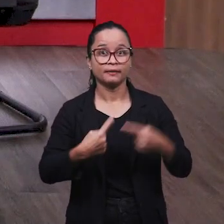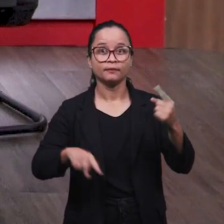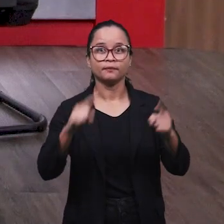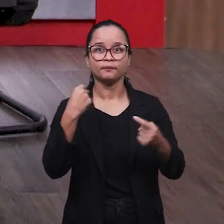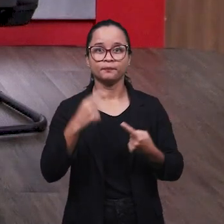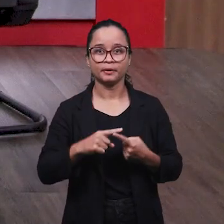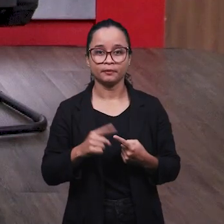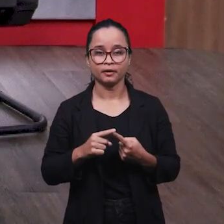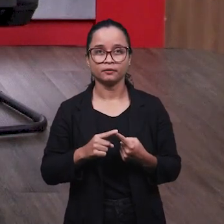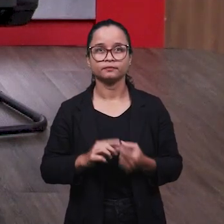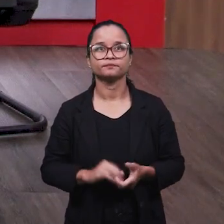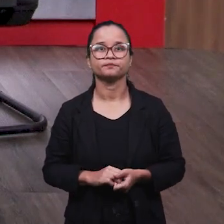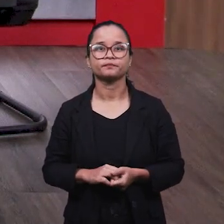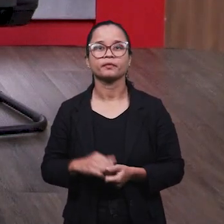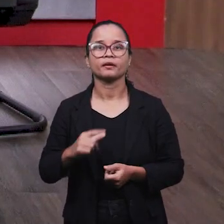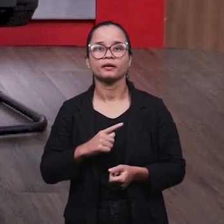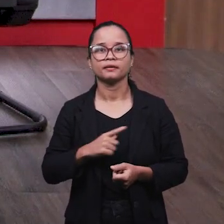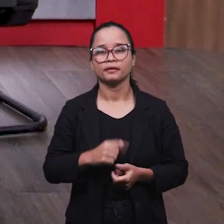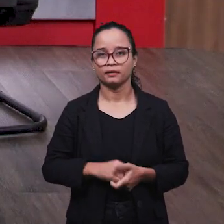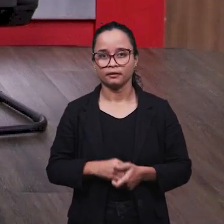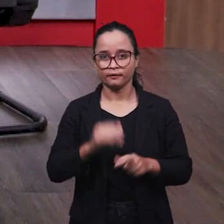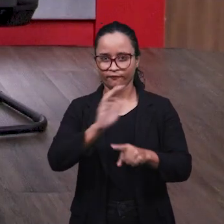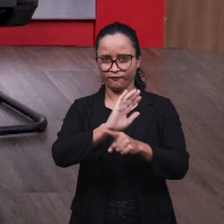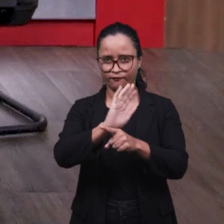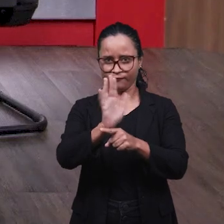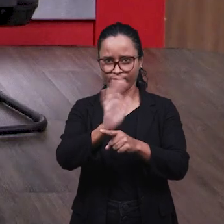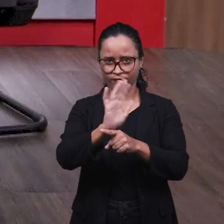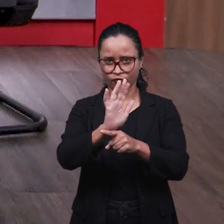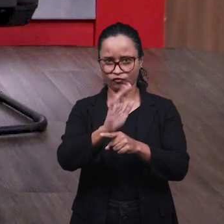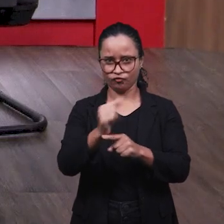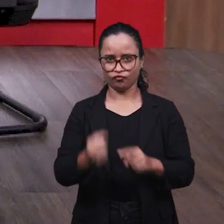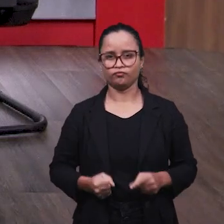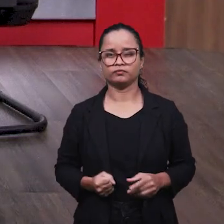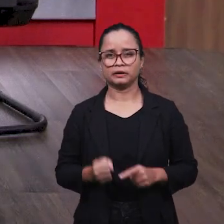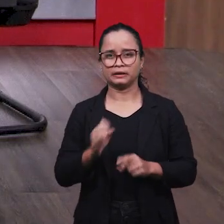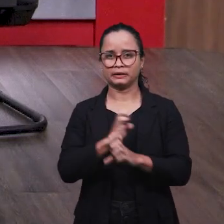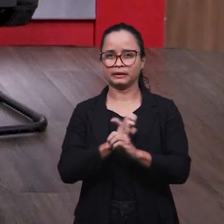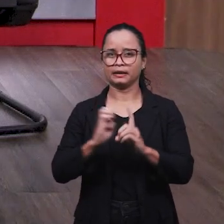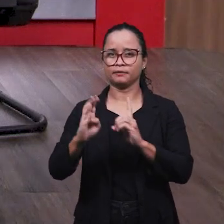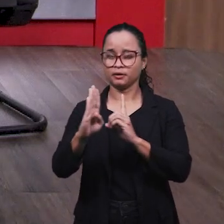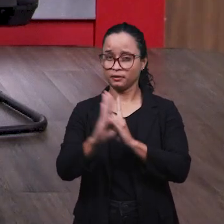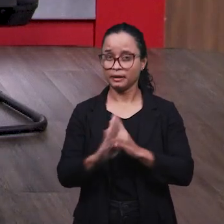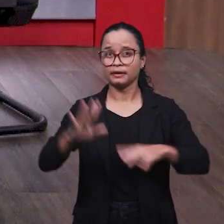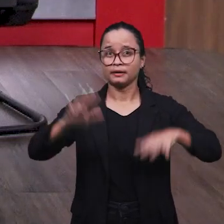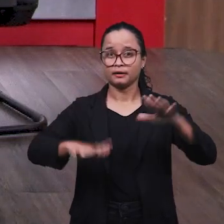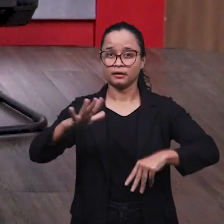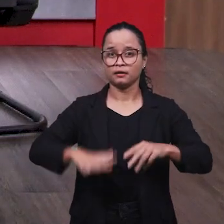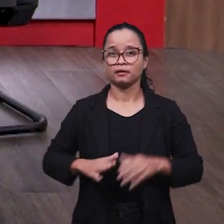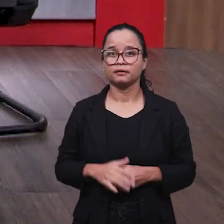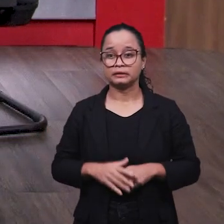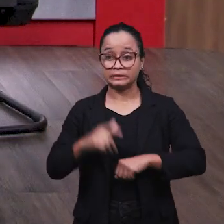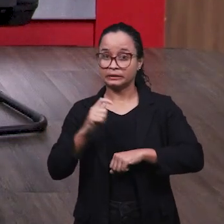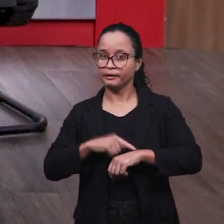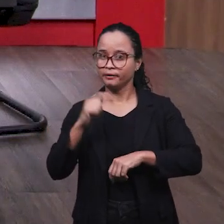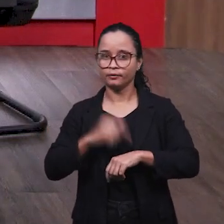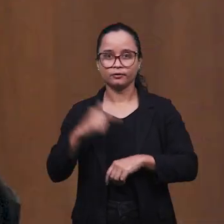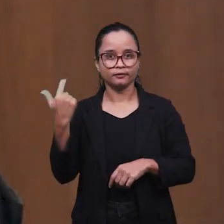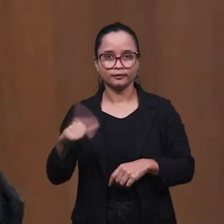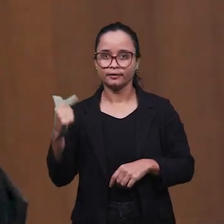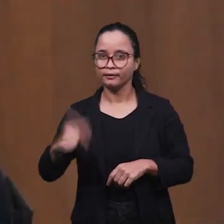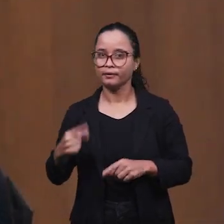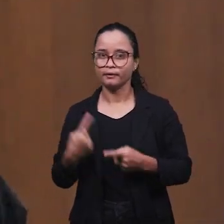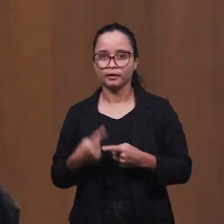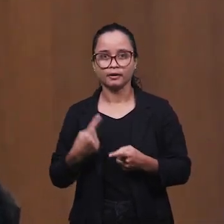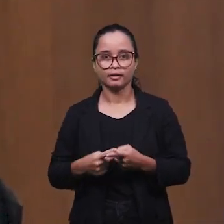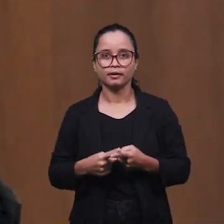temos recebido uma quantidade de vídeos na escola bíblica que às vezes a gente não dá conta, porque o